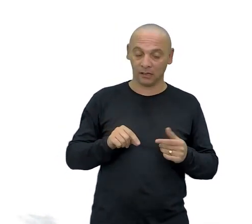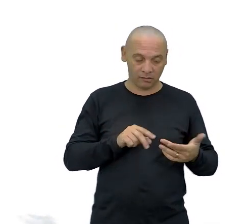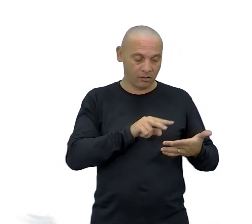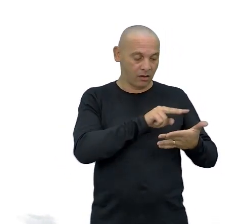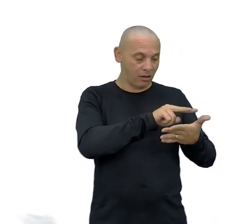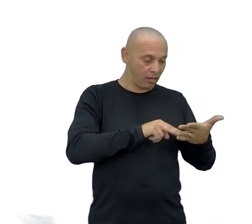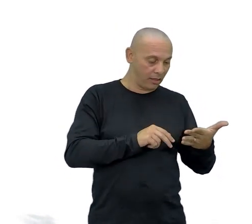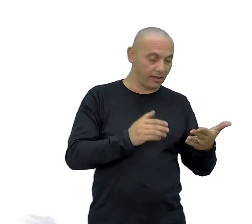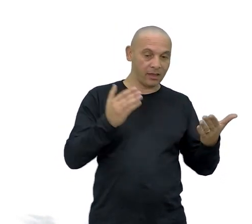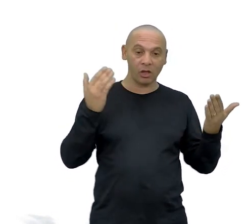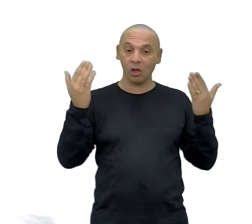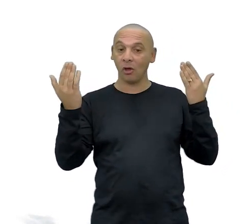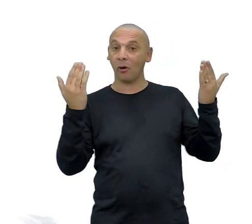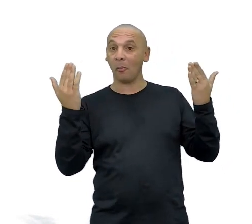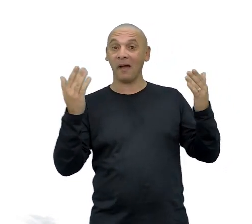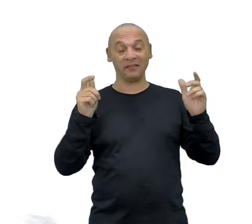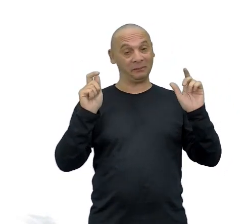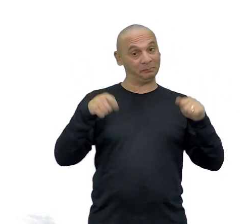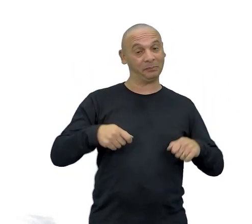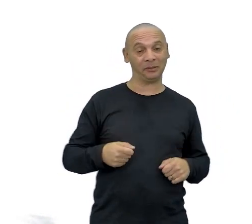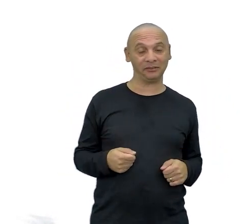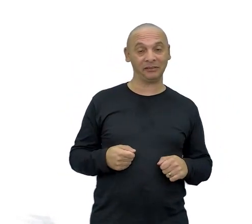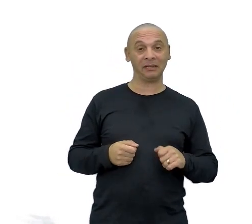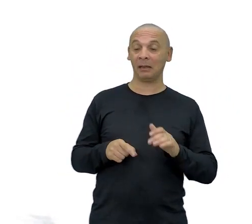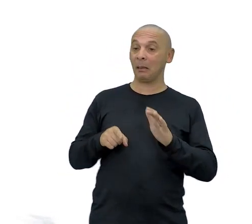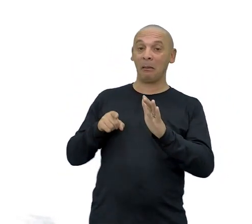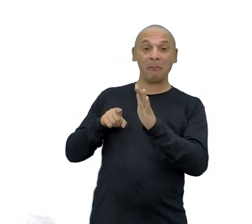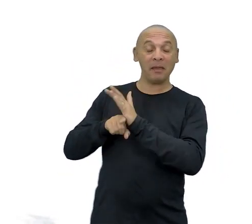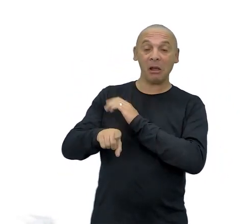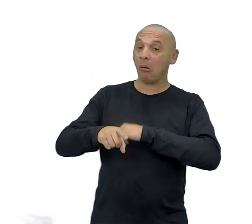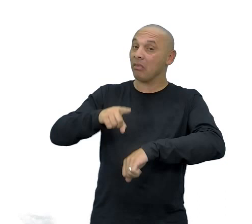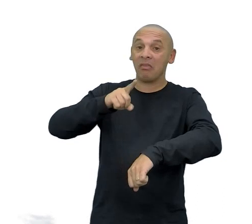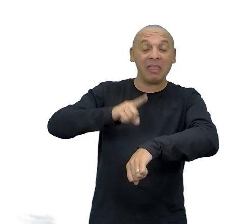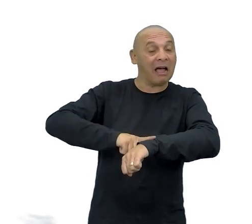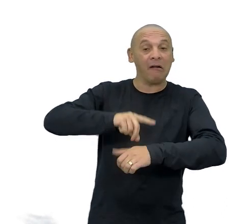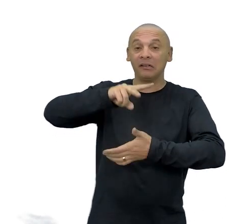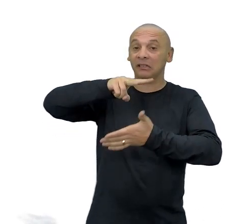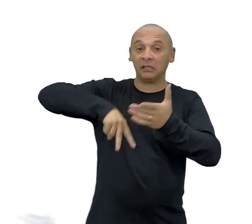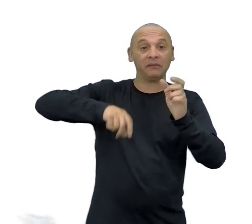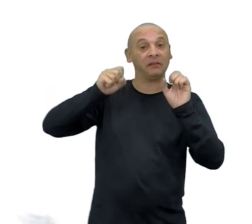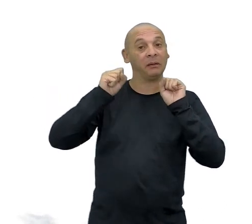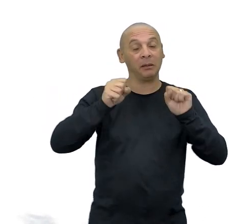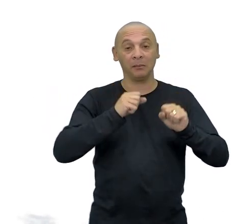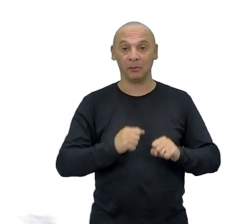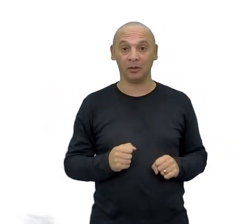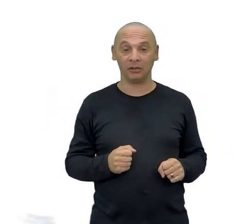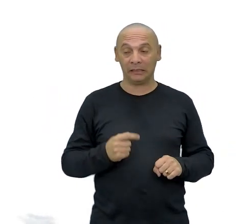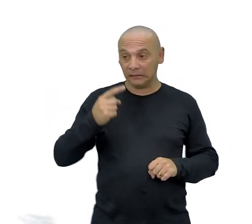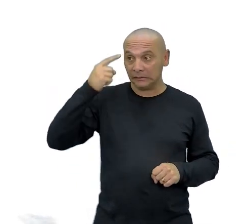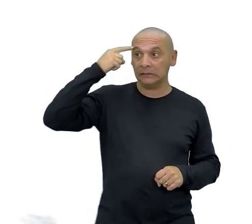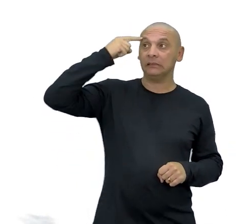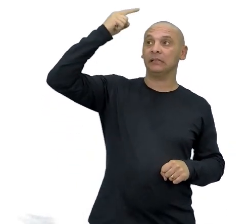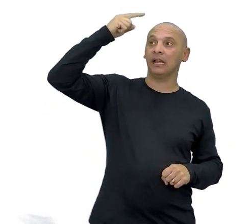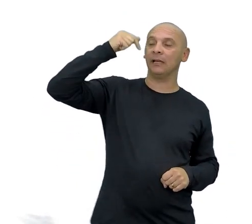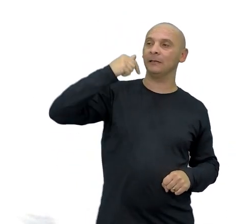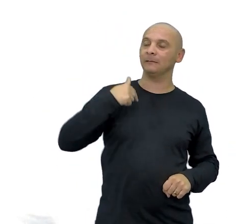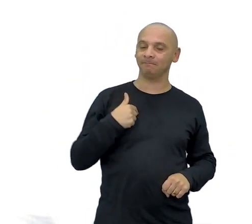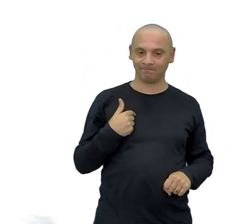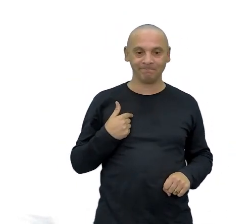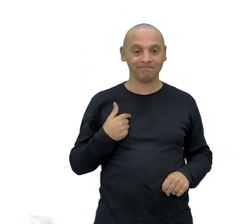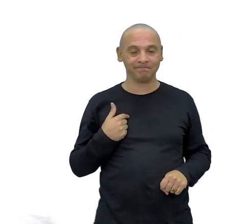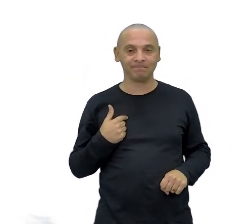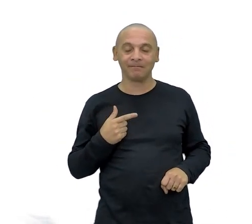comparando, elaboração de perguntas que podem ser feitas durante a leitura, a formulação das hipóteses, a checagem